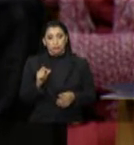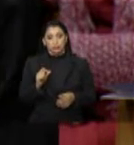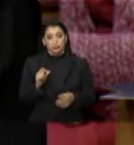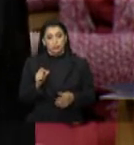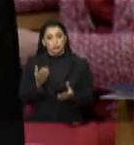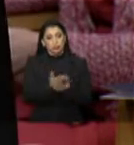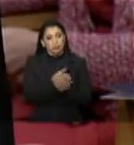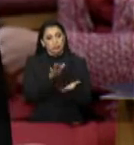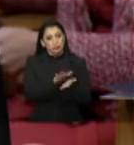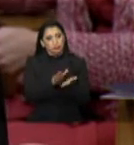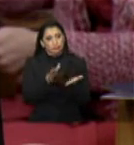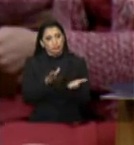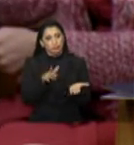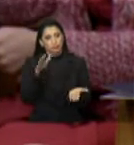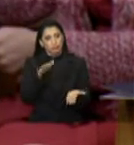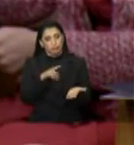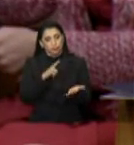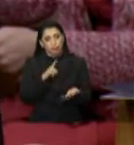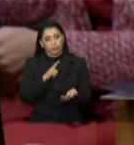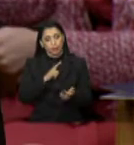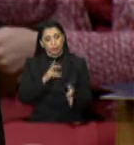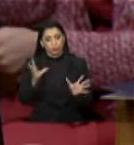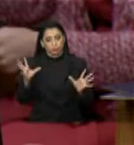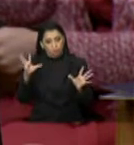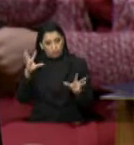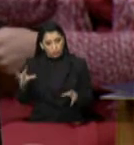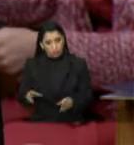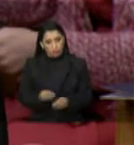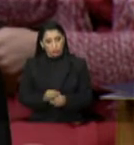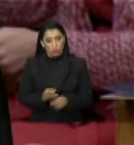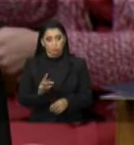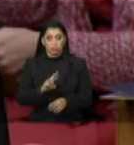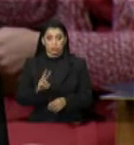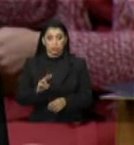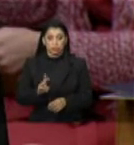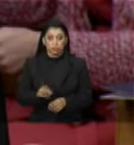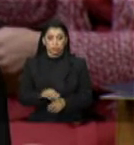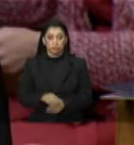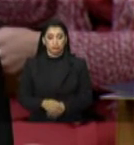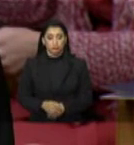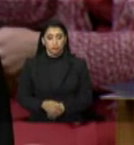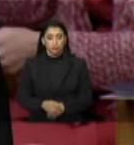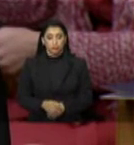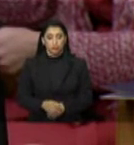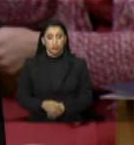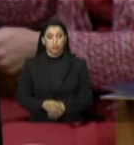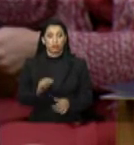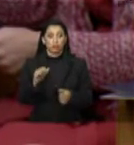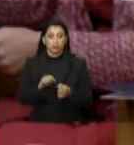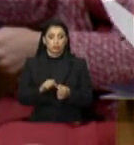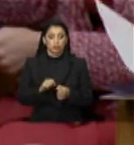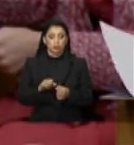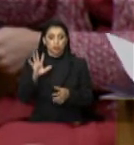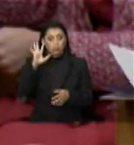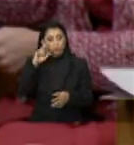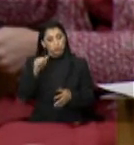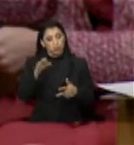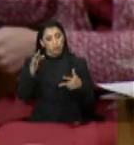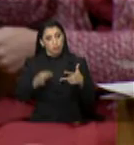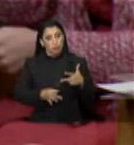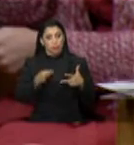para chegar a uma conclusão que não responde a demanda que foi ajuizada perante o poder